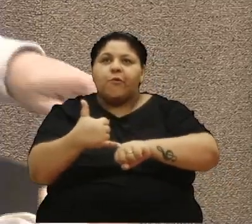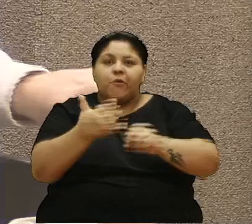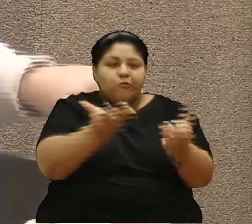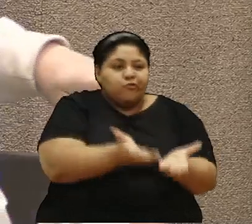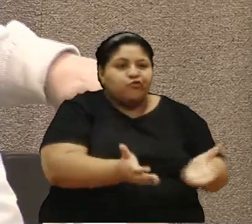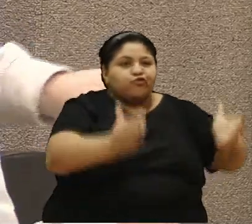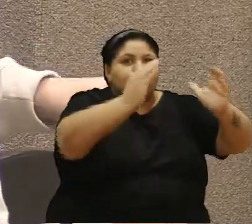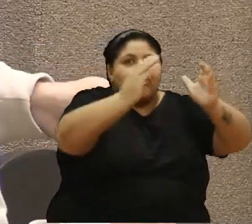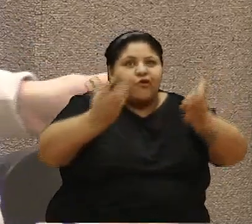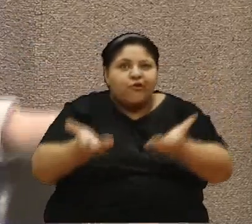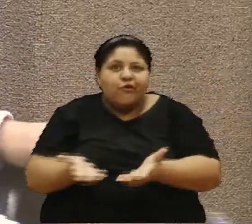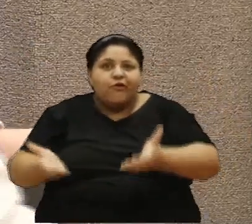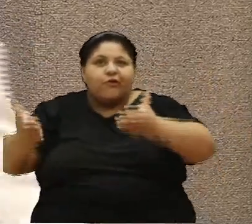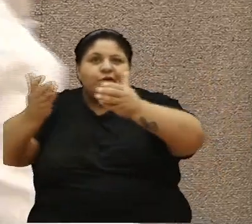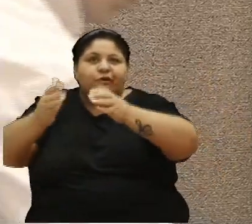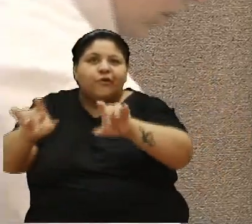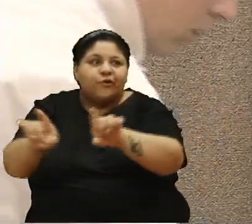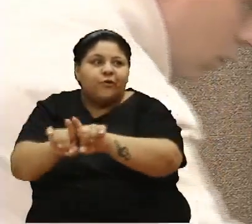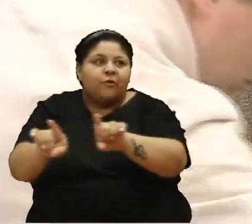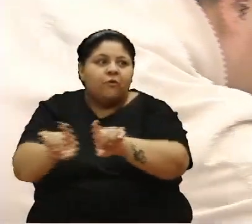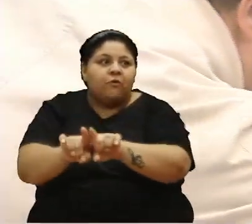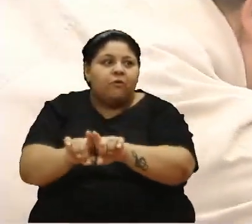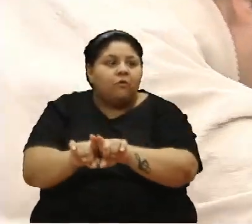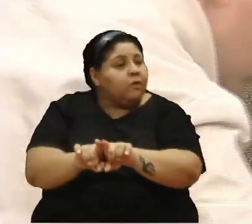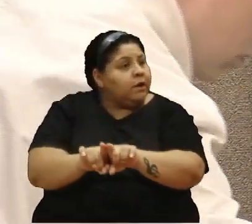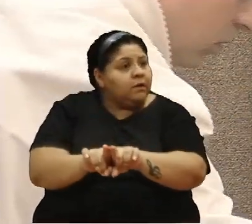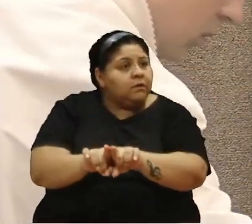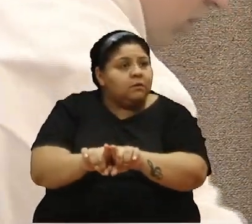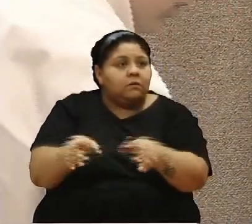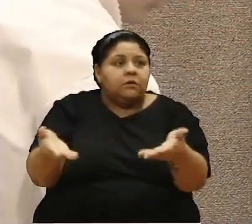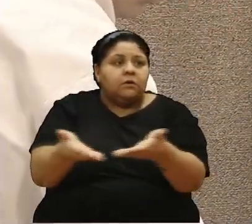containers e pegam o que o pessoal chama do filé do